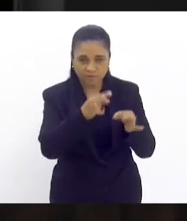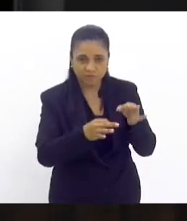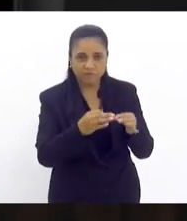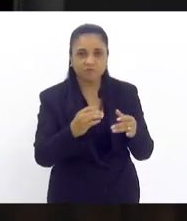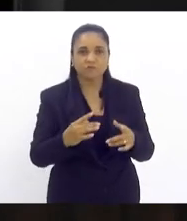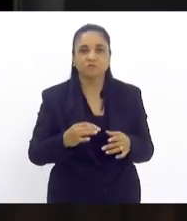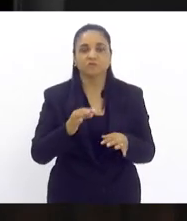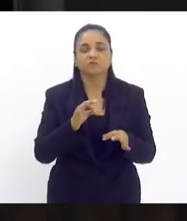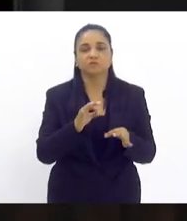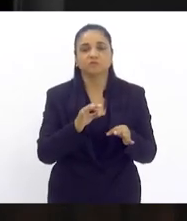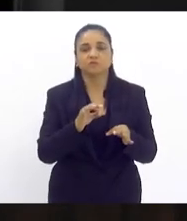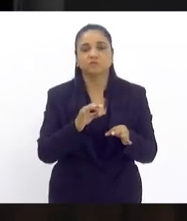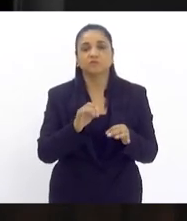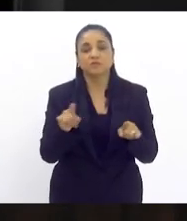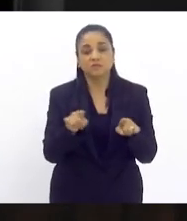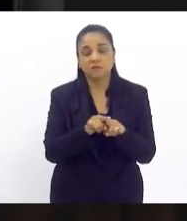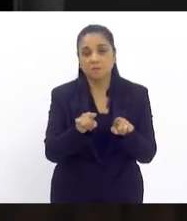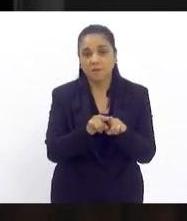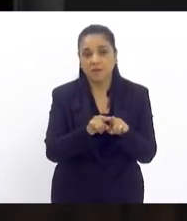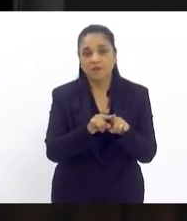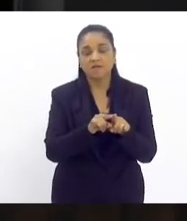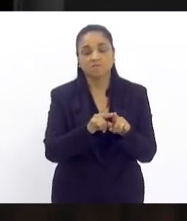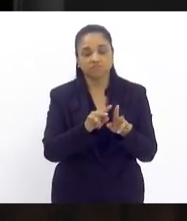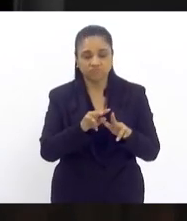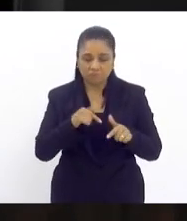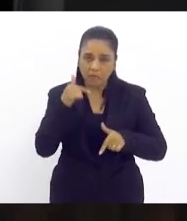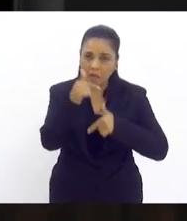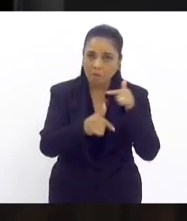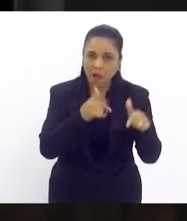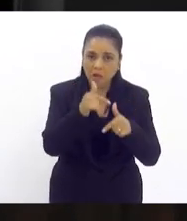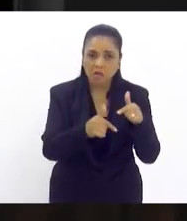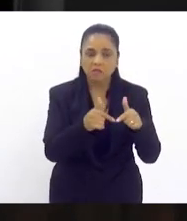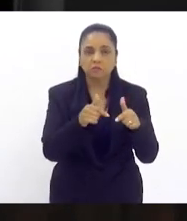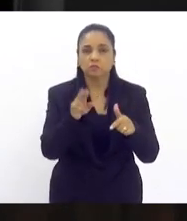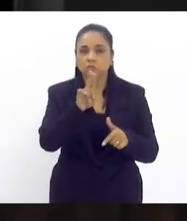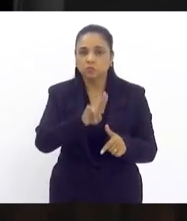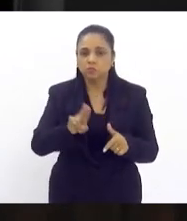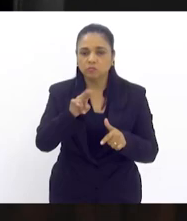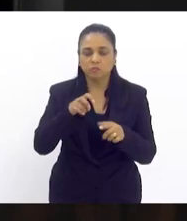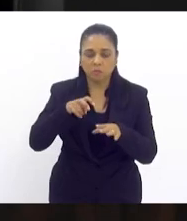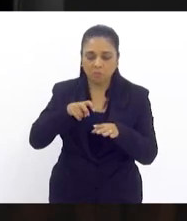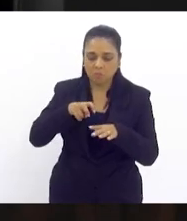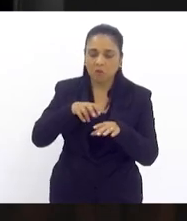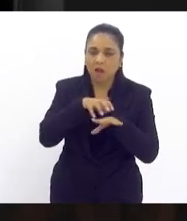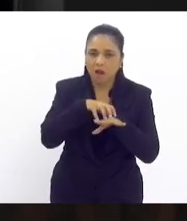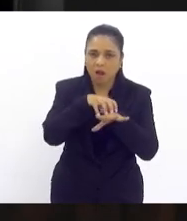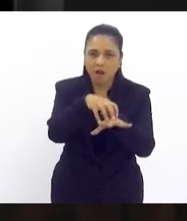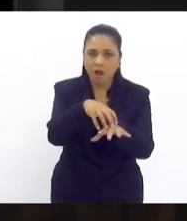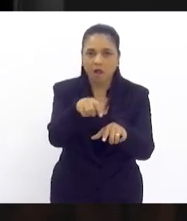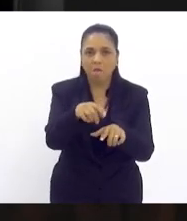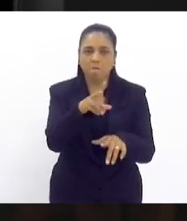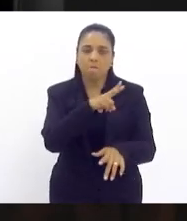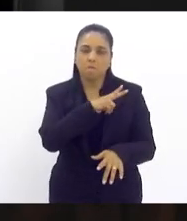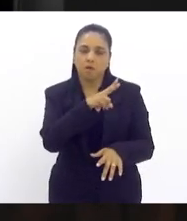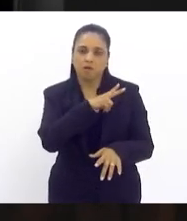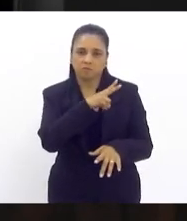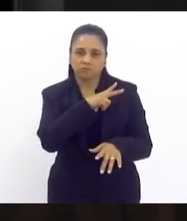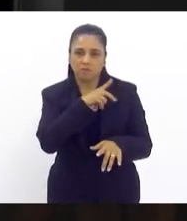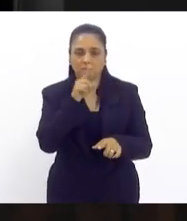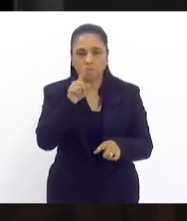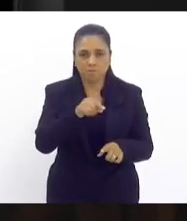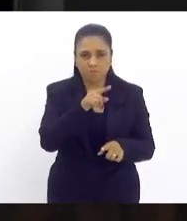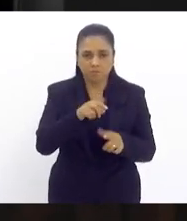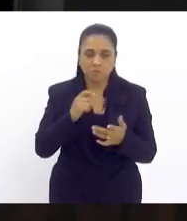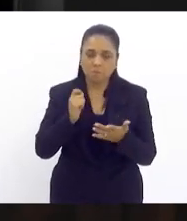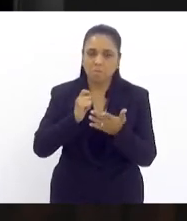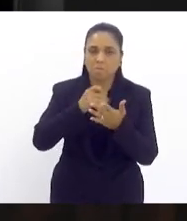de justiça, quando, no exercício da função, utilizarem seus veículos particulares na forma que menciona. Pareceres